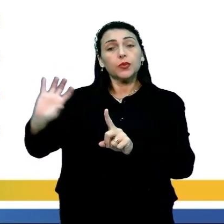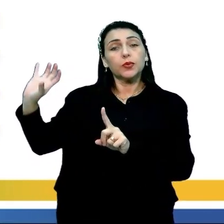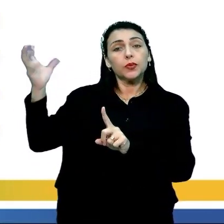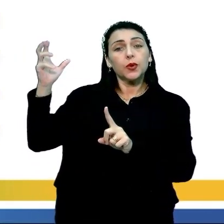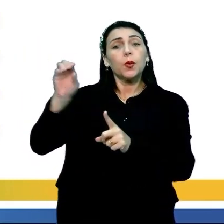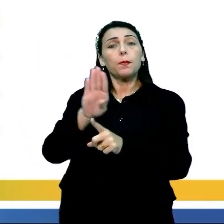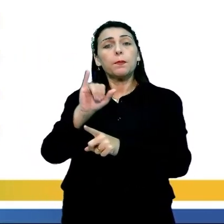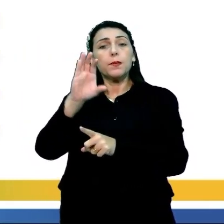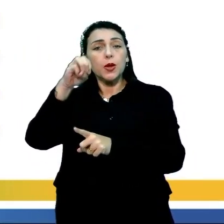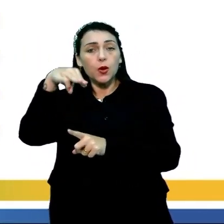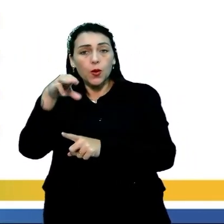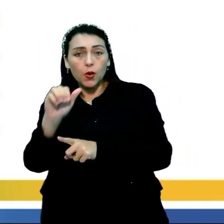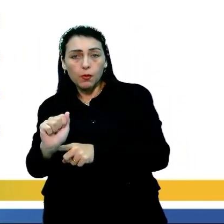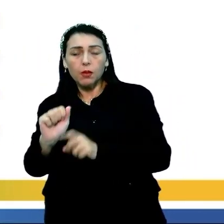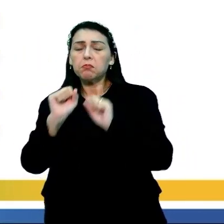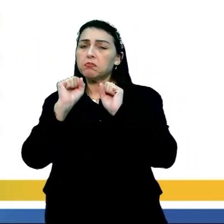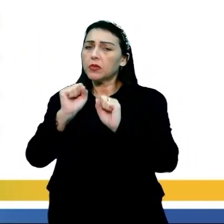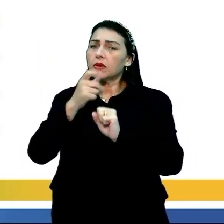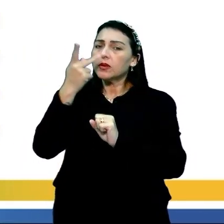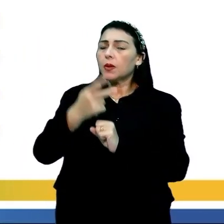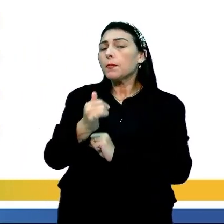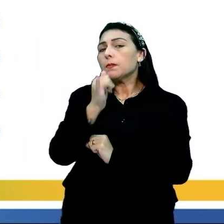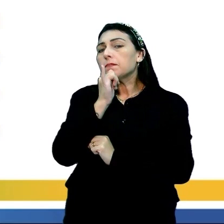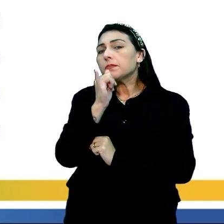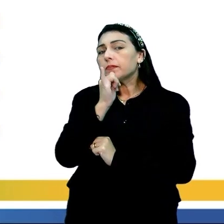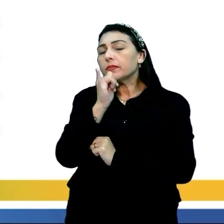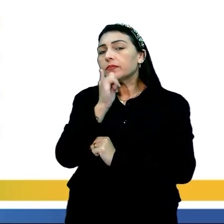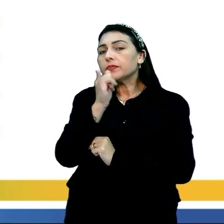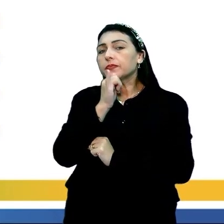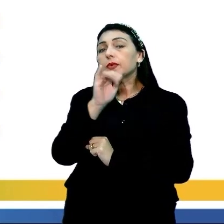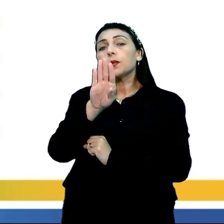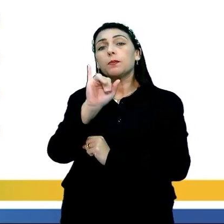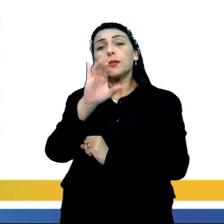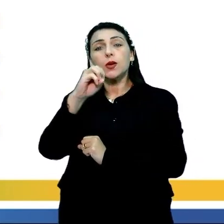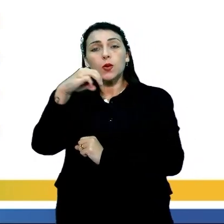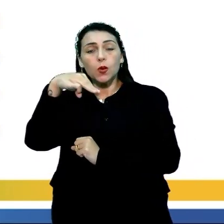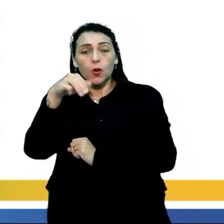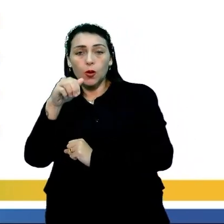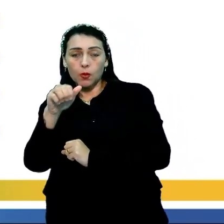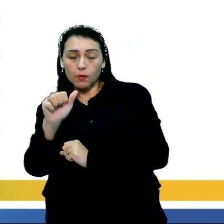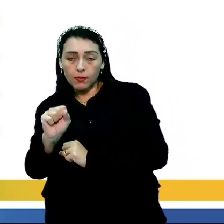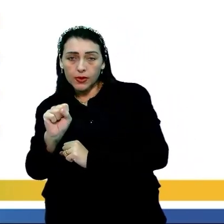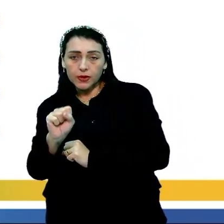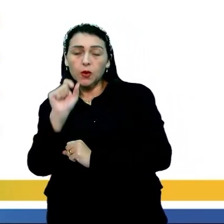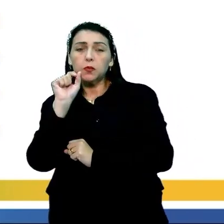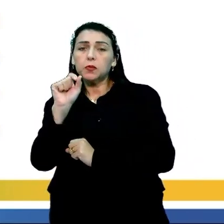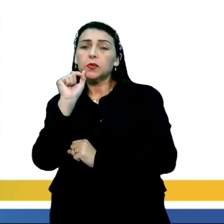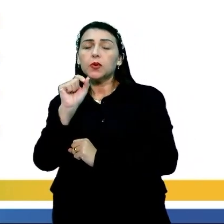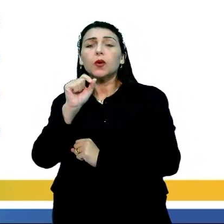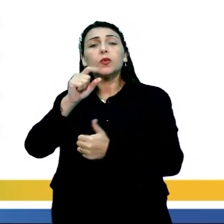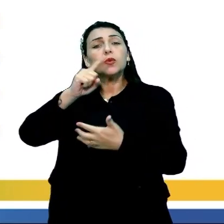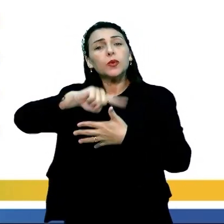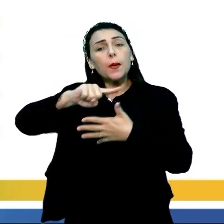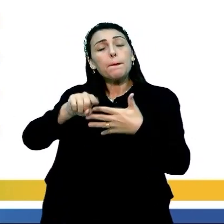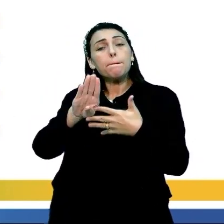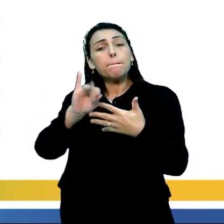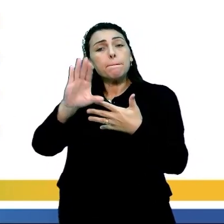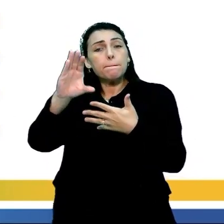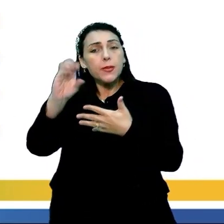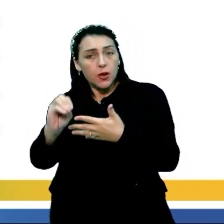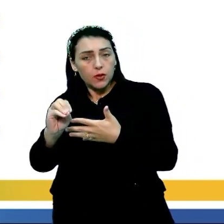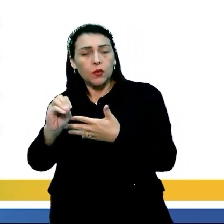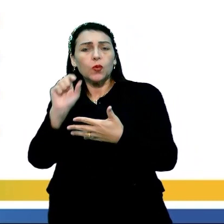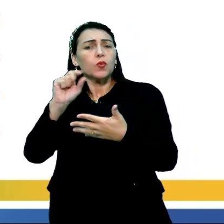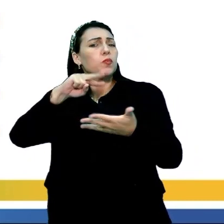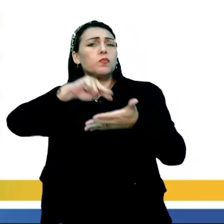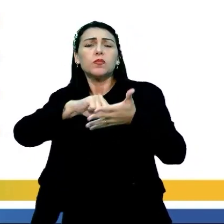um bioma? Podemos afirmar, por exemplo, que os biomas, eles levam em consideração os fatores bióticos, ou